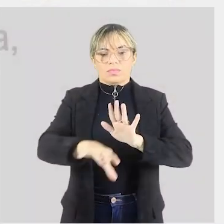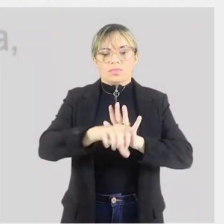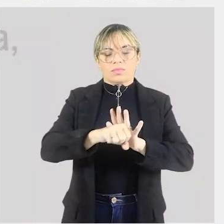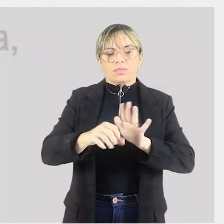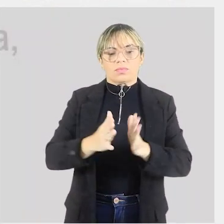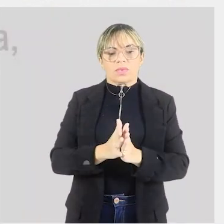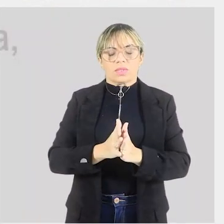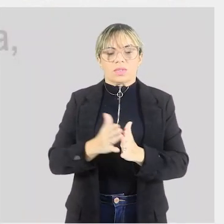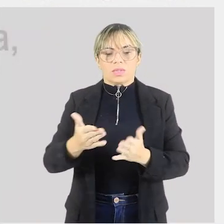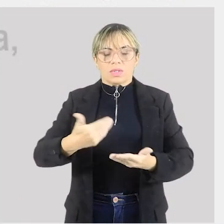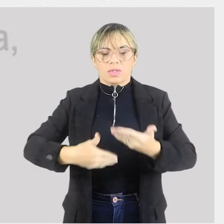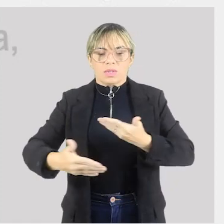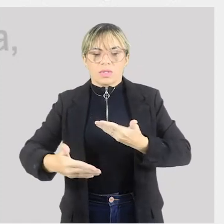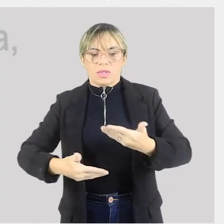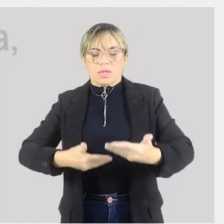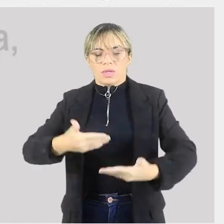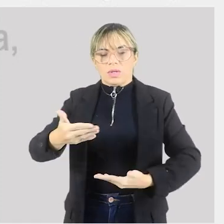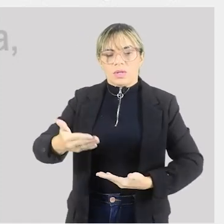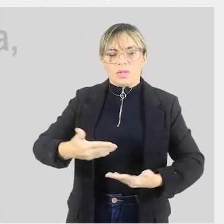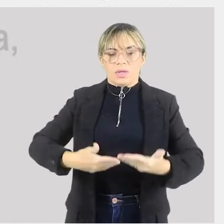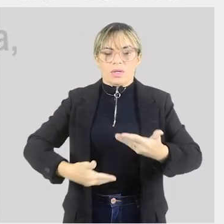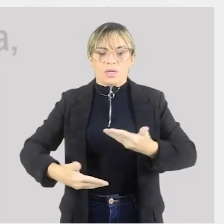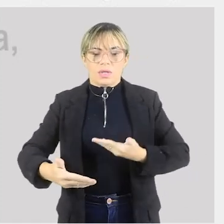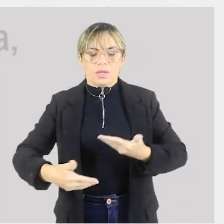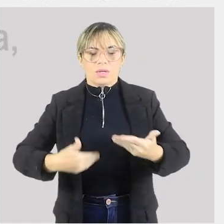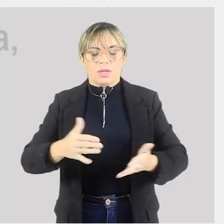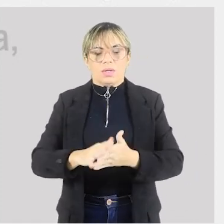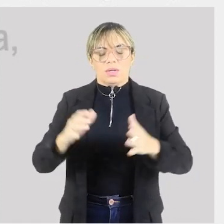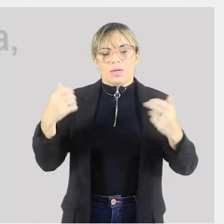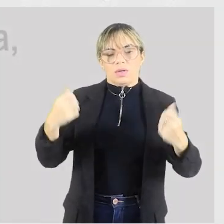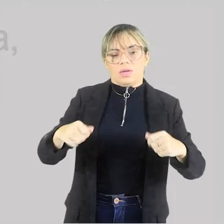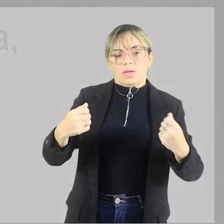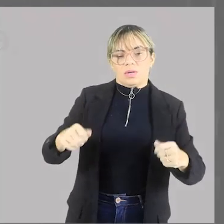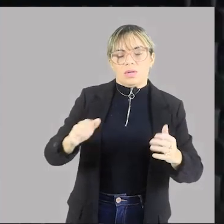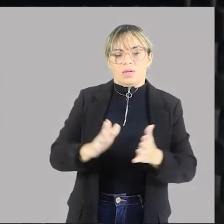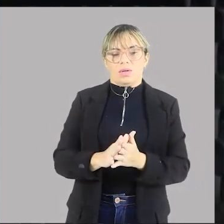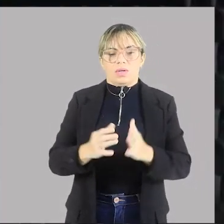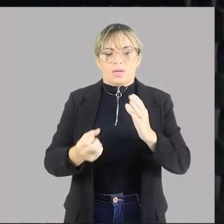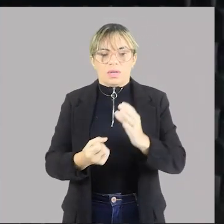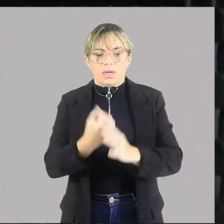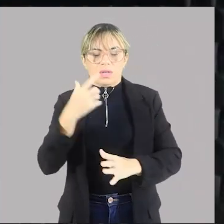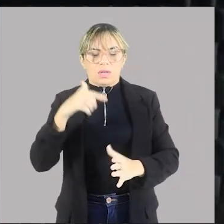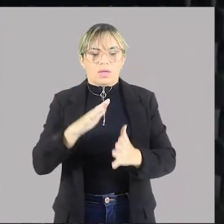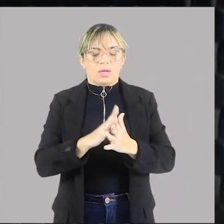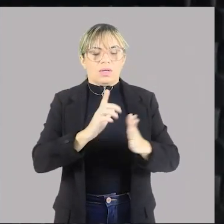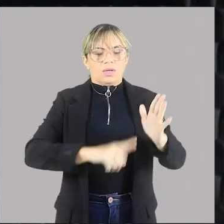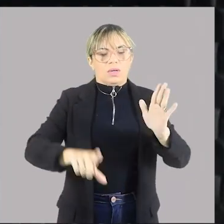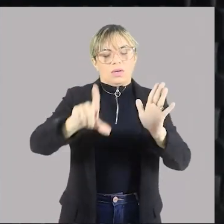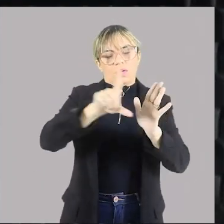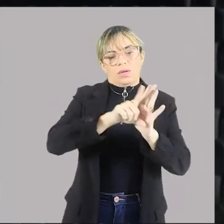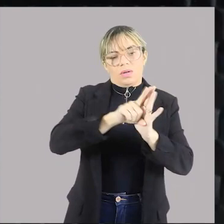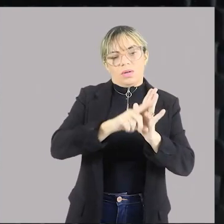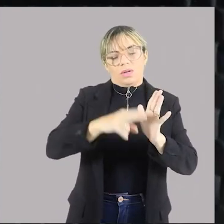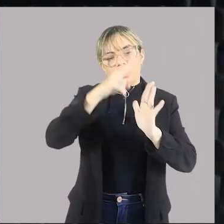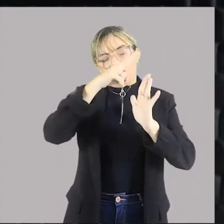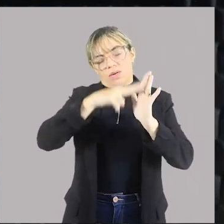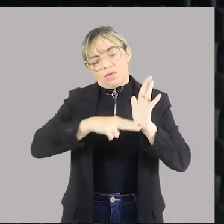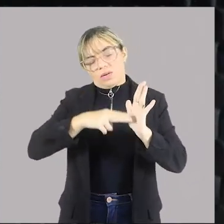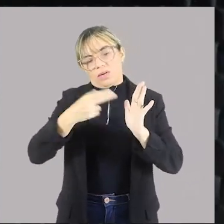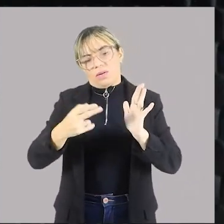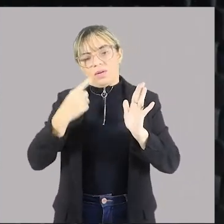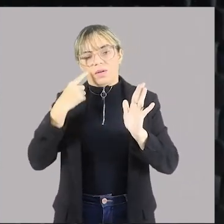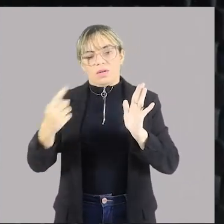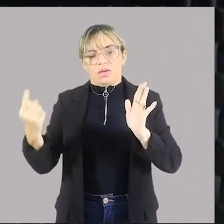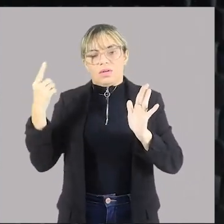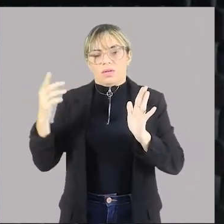de maneira mediada. De maneira abstrata porque é isso que é necessário para criar as leis, para criar as normas. E de